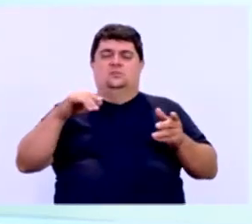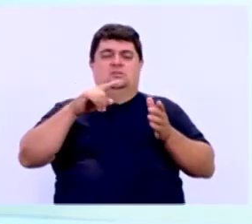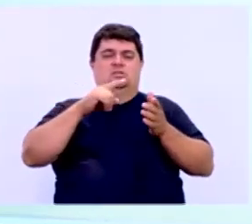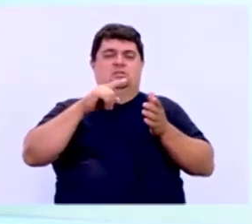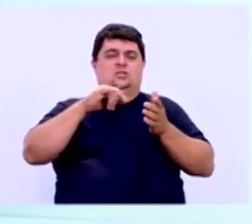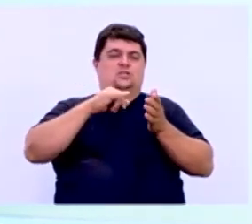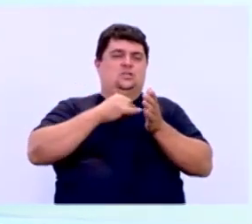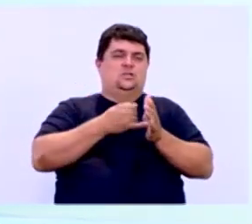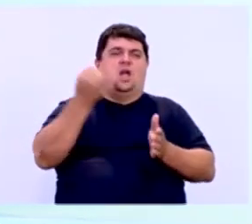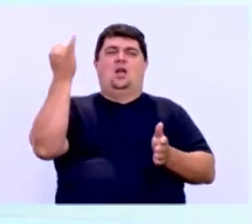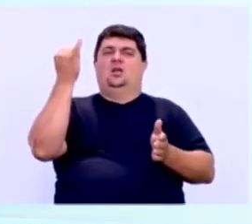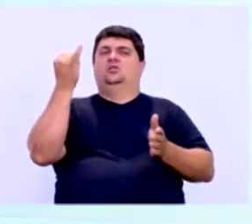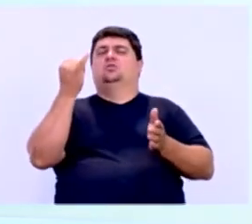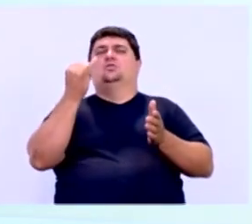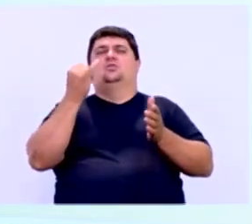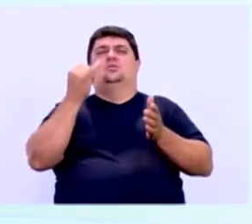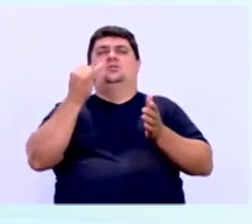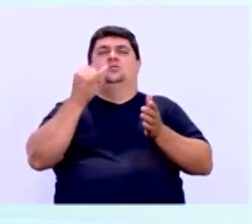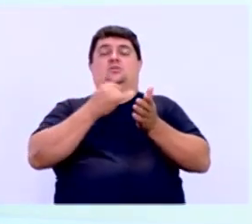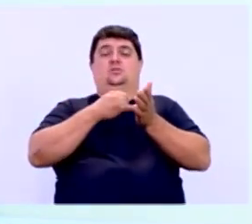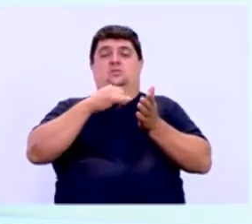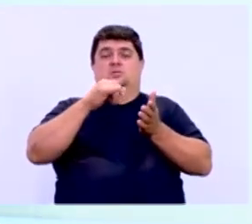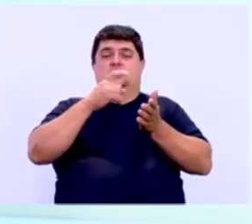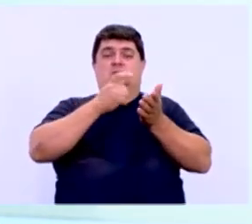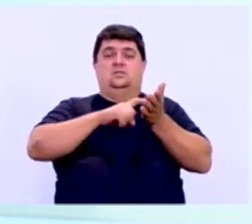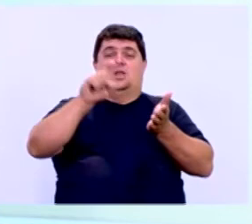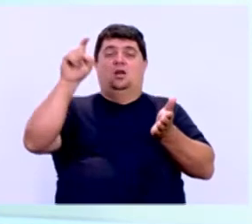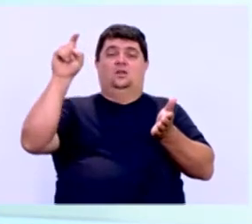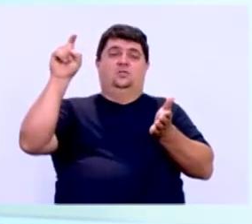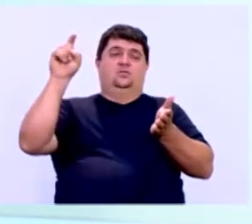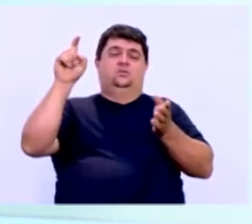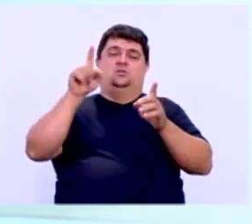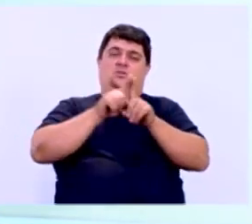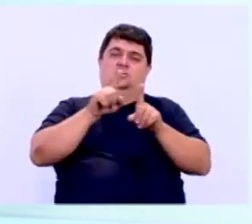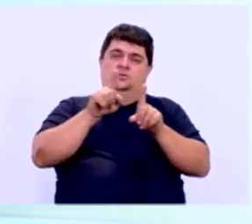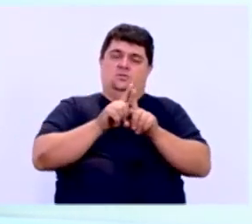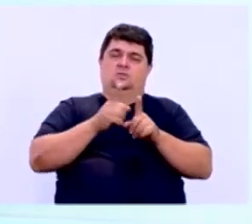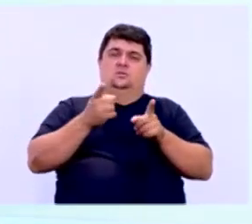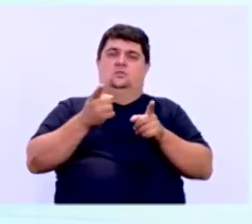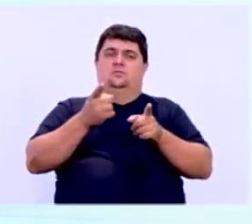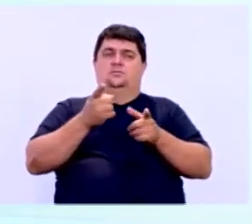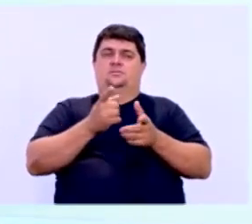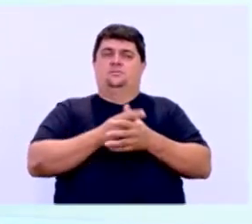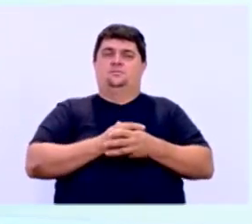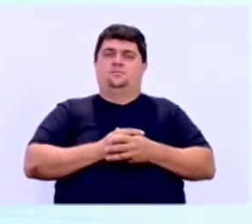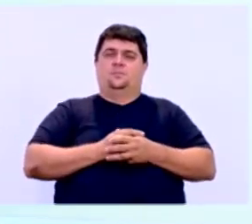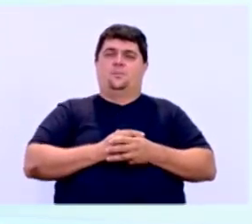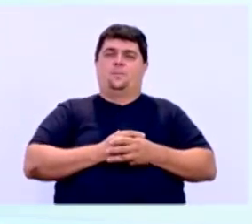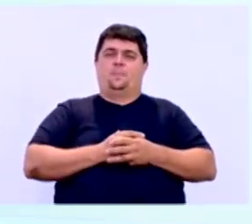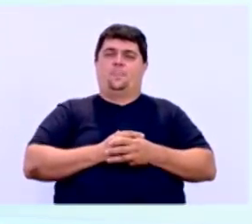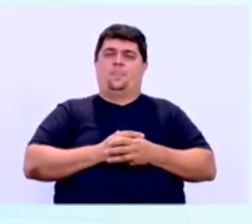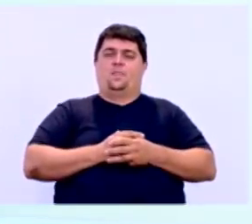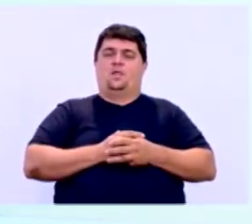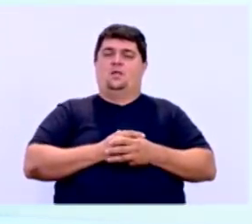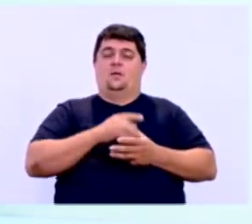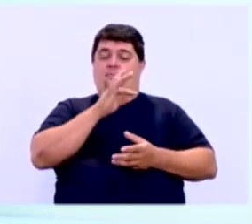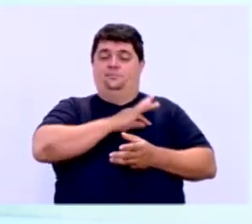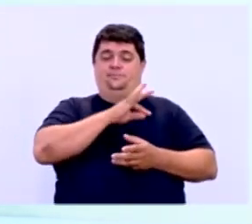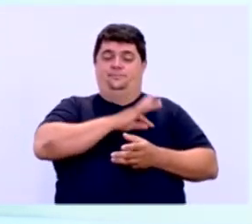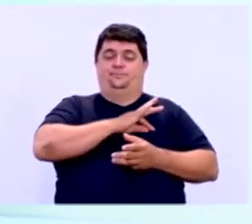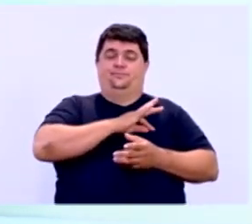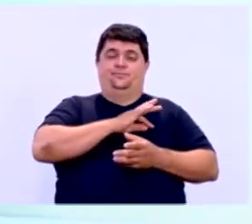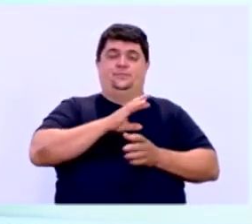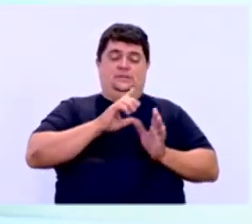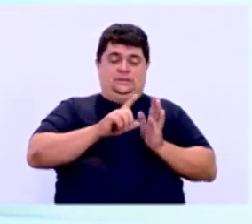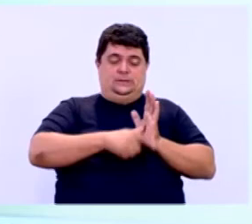à administração, à gestão, ao dia a dia, ao funcionamento da empresa. Como, por exemplo, pagar a folha de pagamento dos